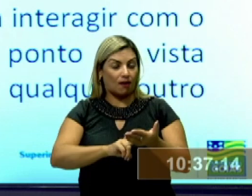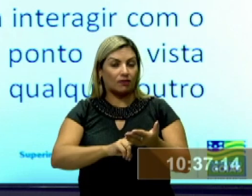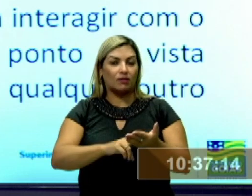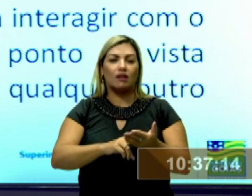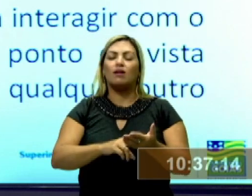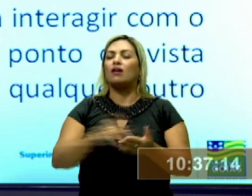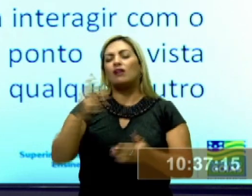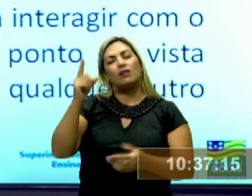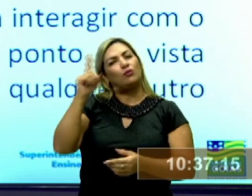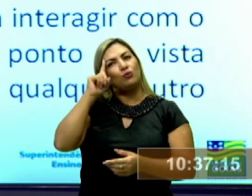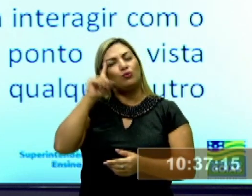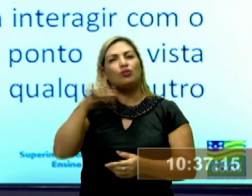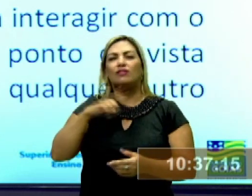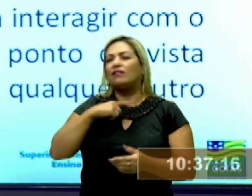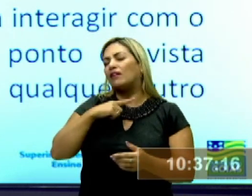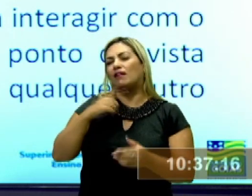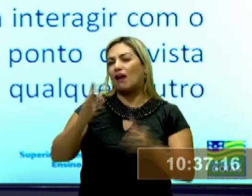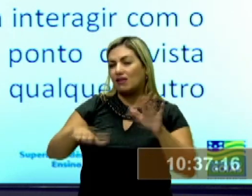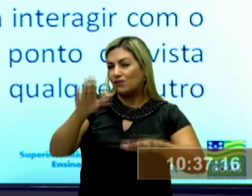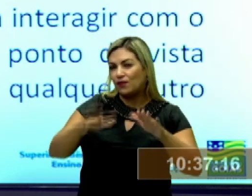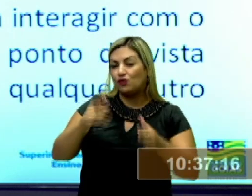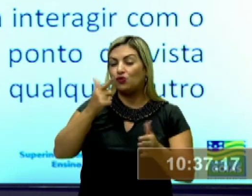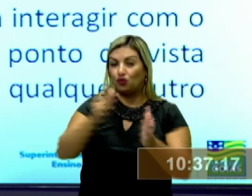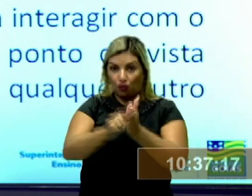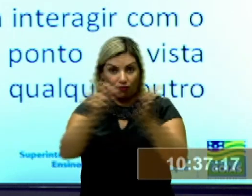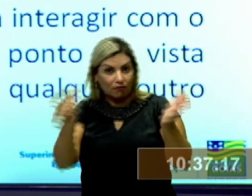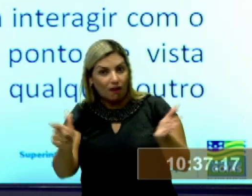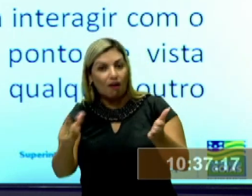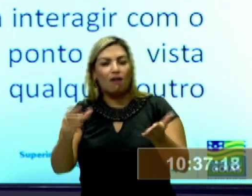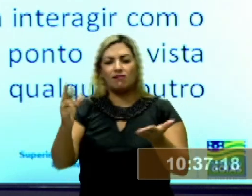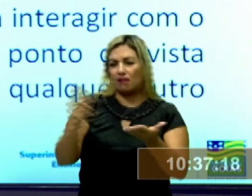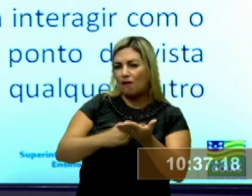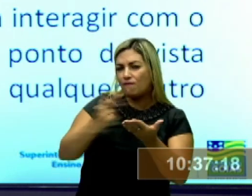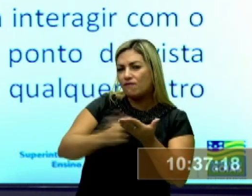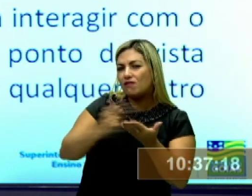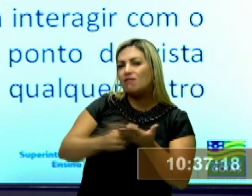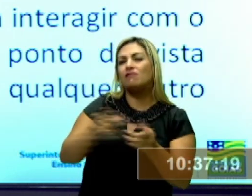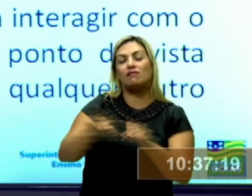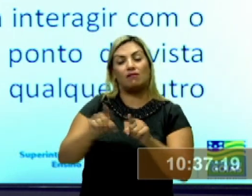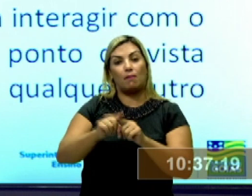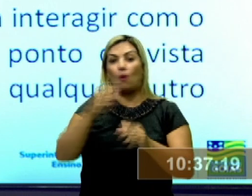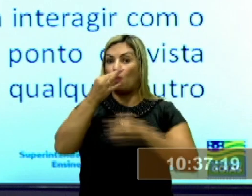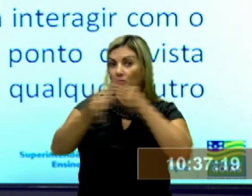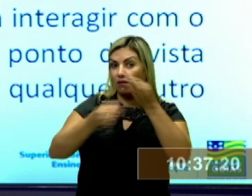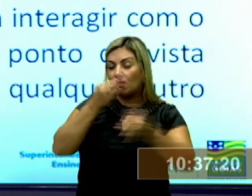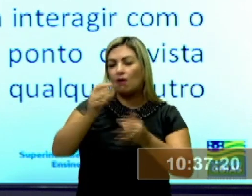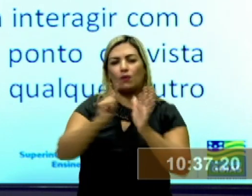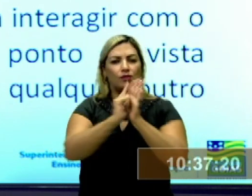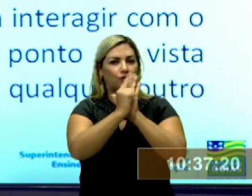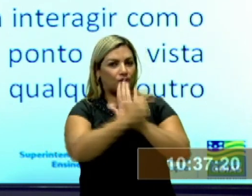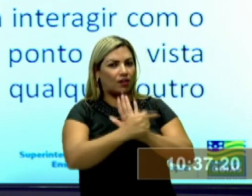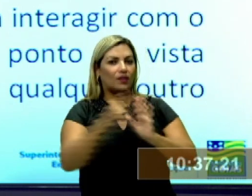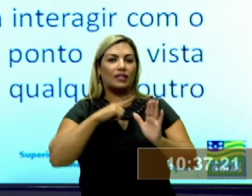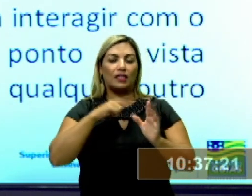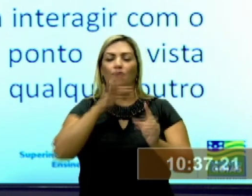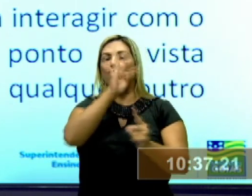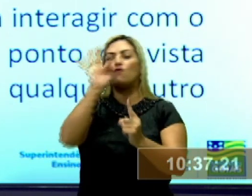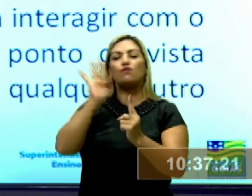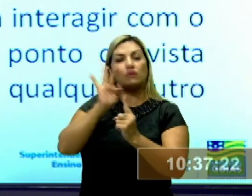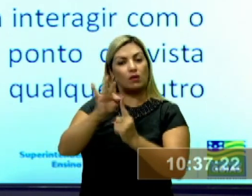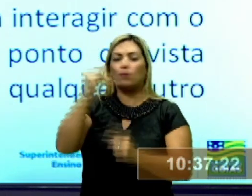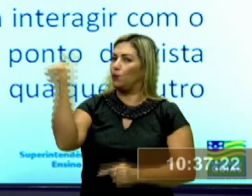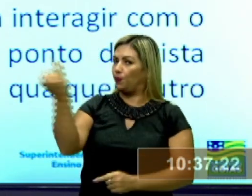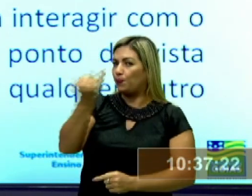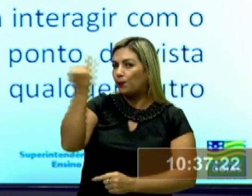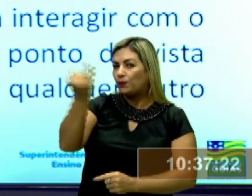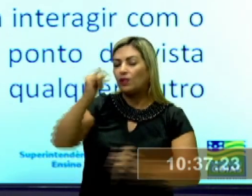geralmente em jornais e revistas, onde os leitores podem apresentar suas opiniões. Esse gênero possui uma função relevante